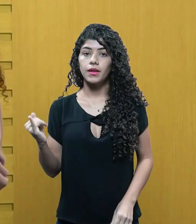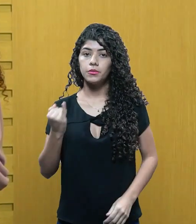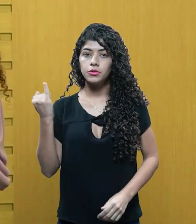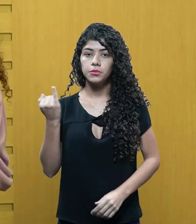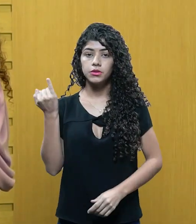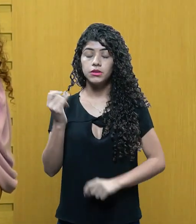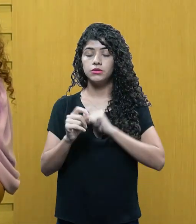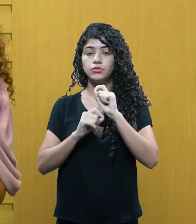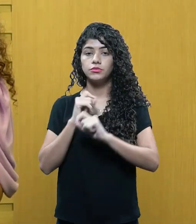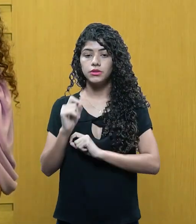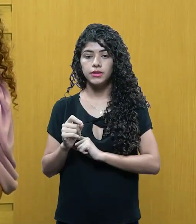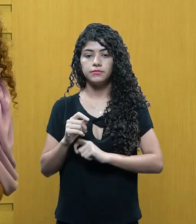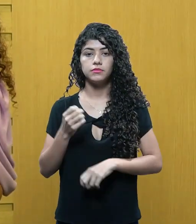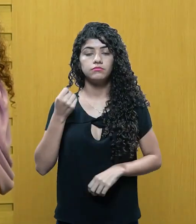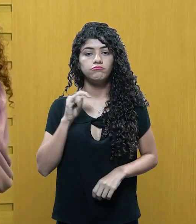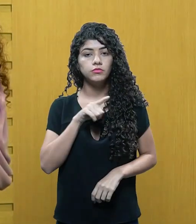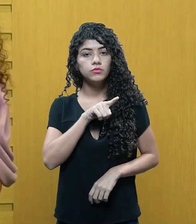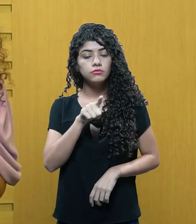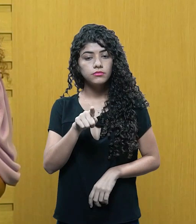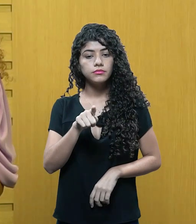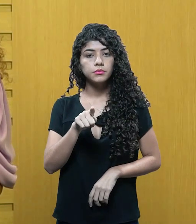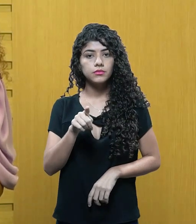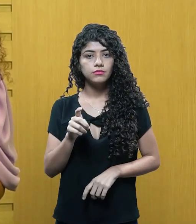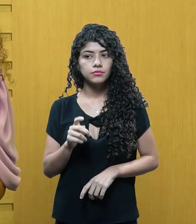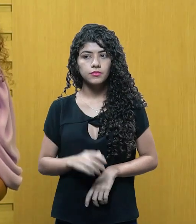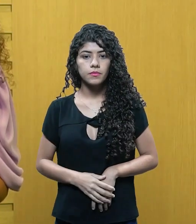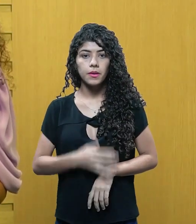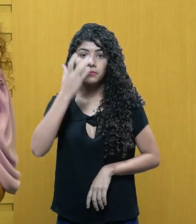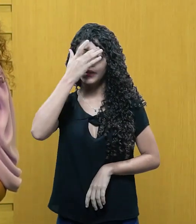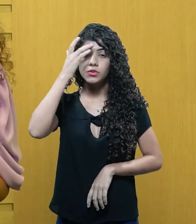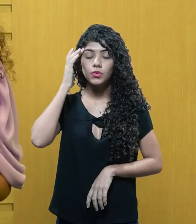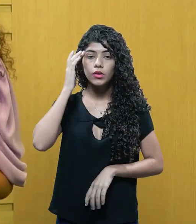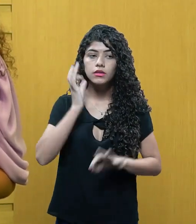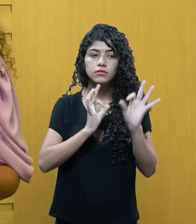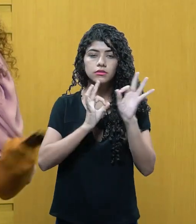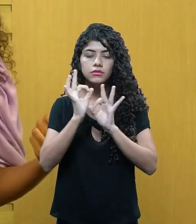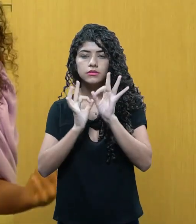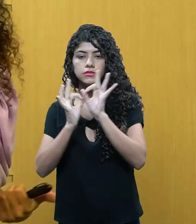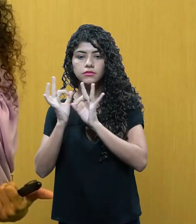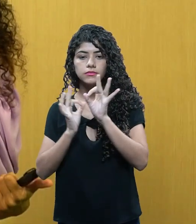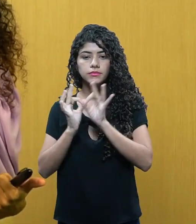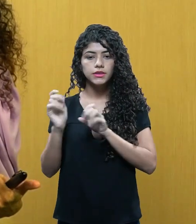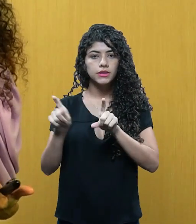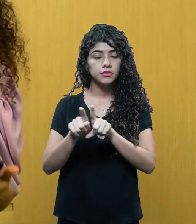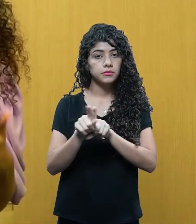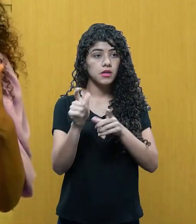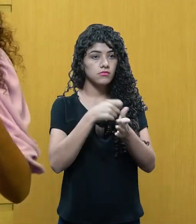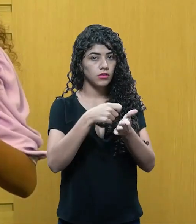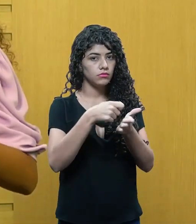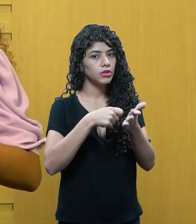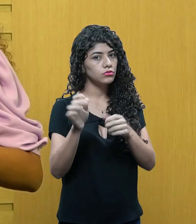discernimento de que, se você é a mesma pessoa que vai dirigir o filme, que roteirizou o filme